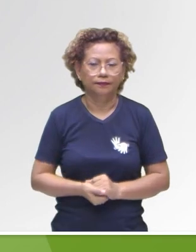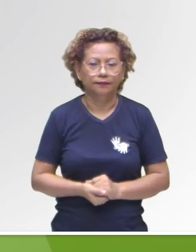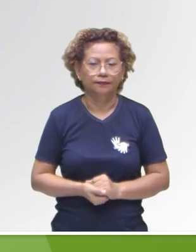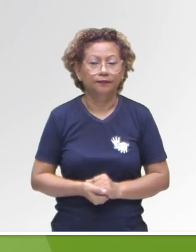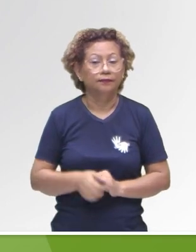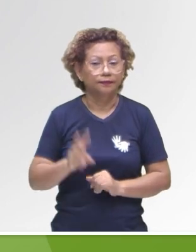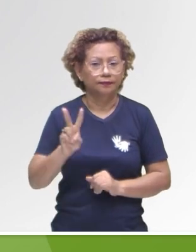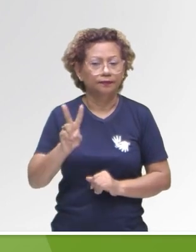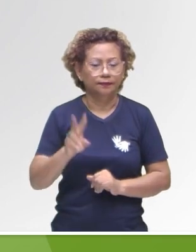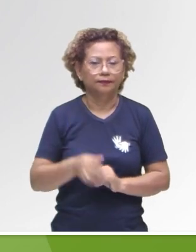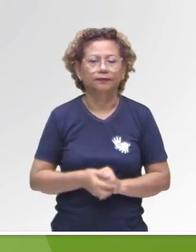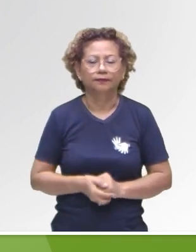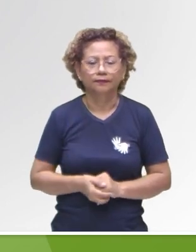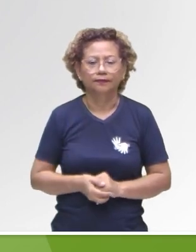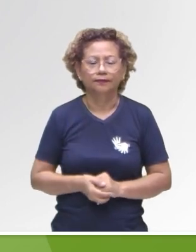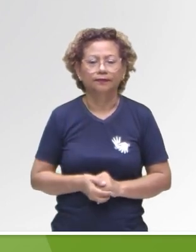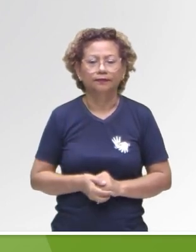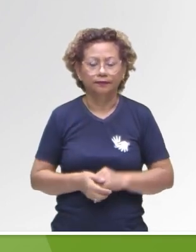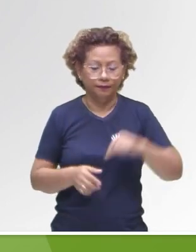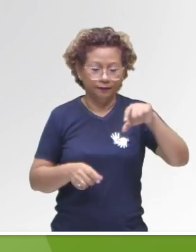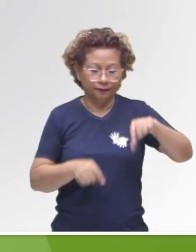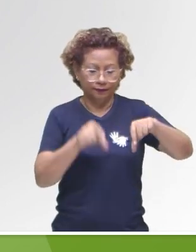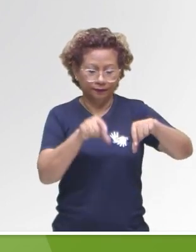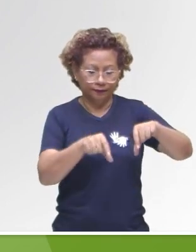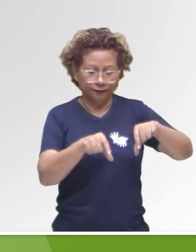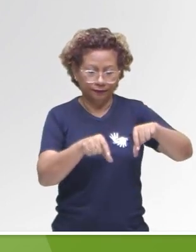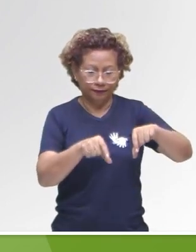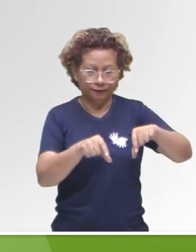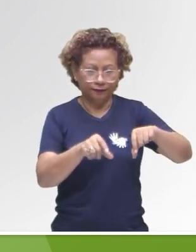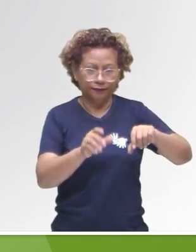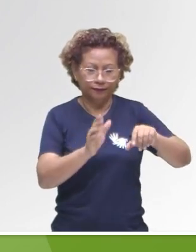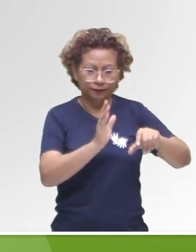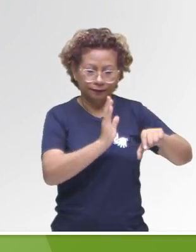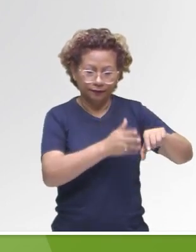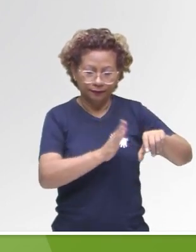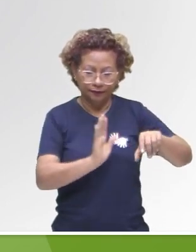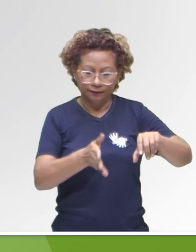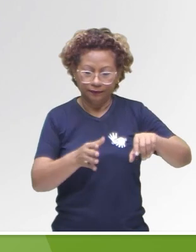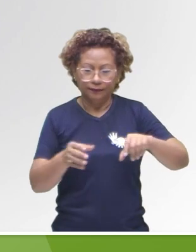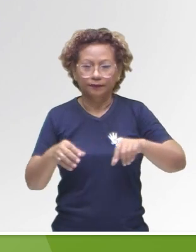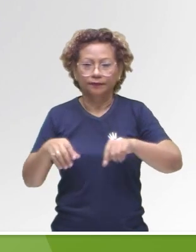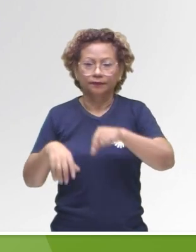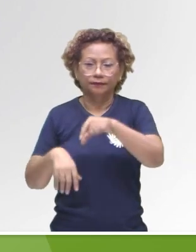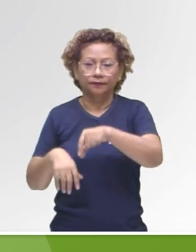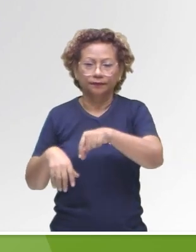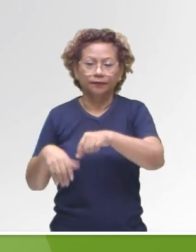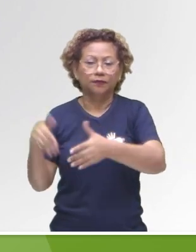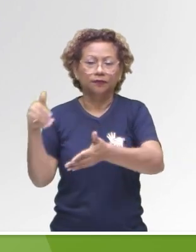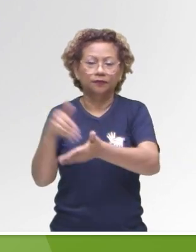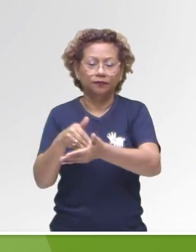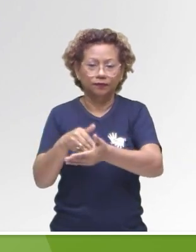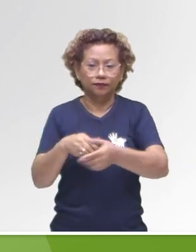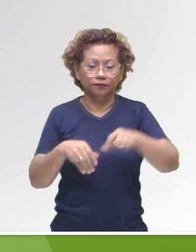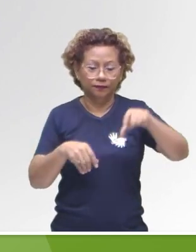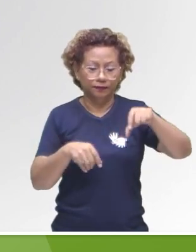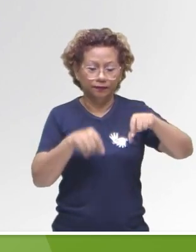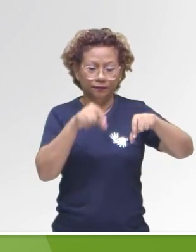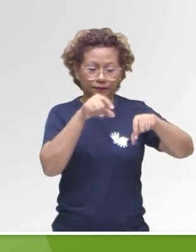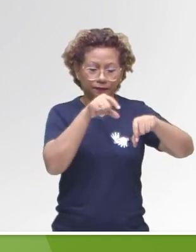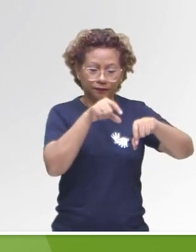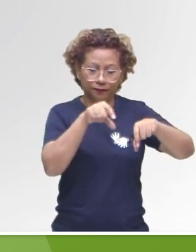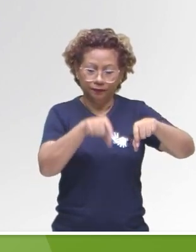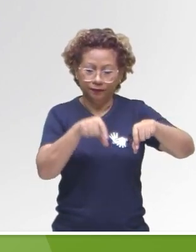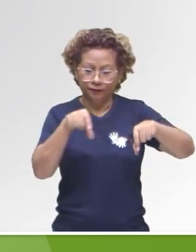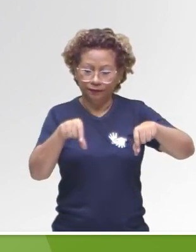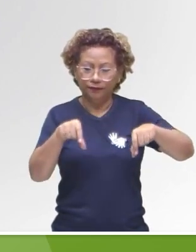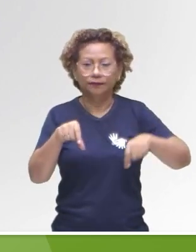volts. E, por fim, deu trabalho, né, pessoal? Não, ninguém disse que não dava trabalho. Dá trabalho esse negócio.